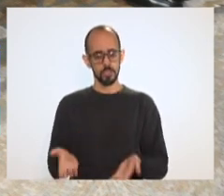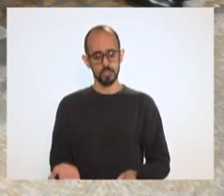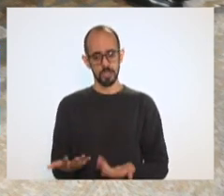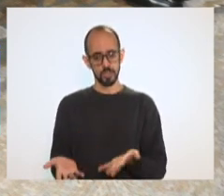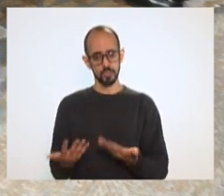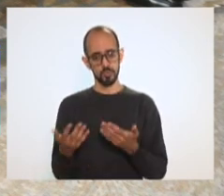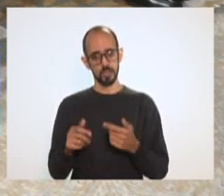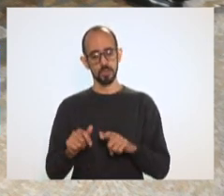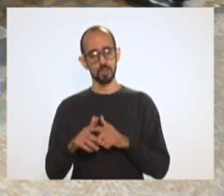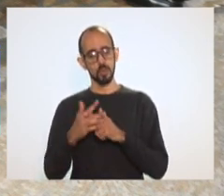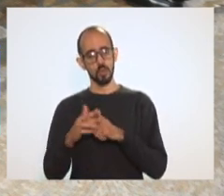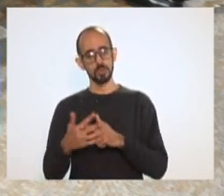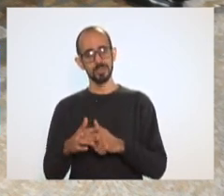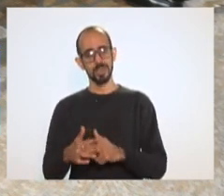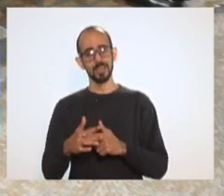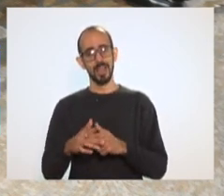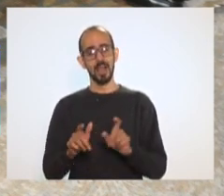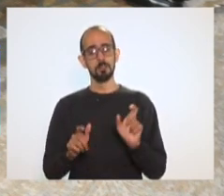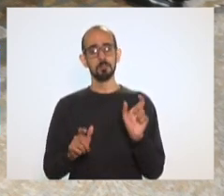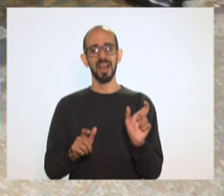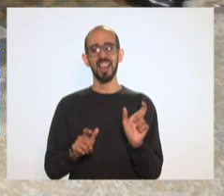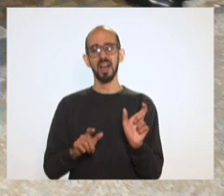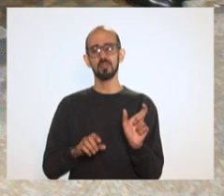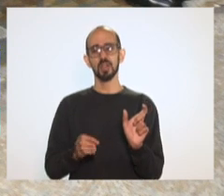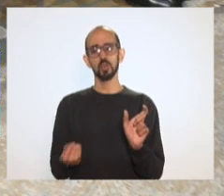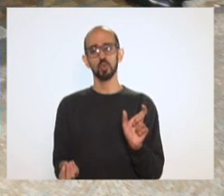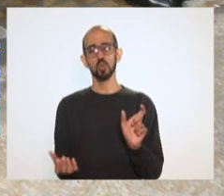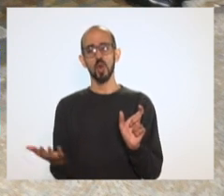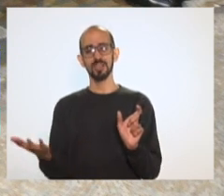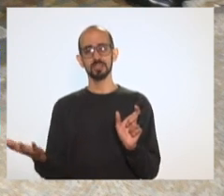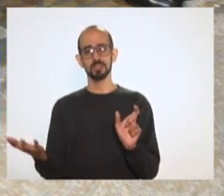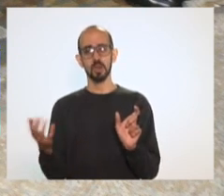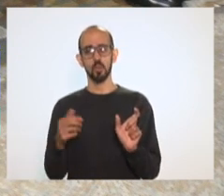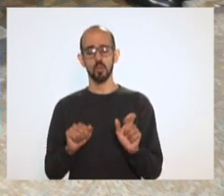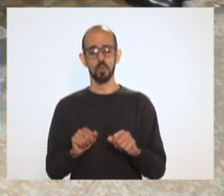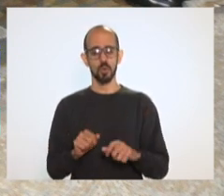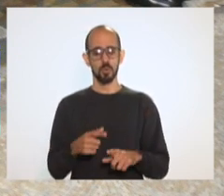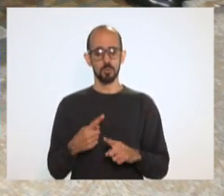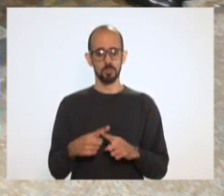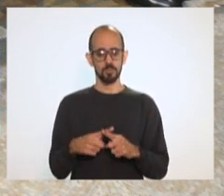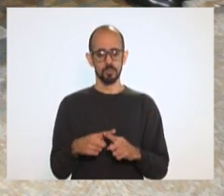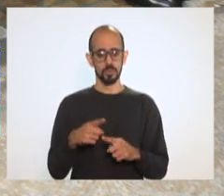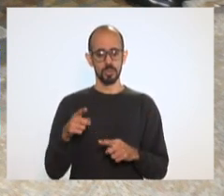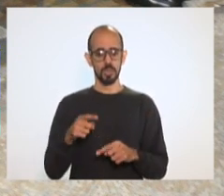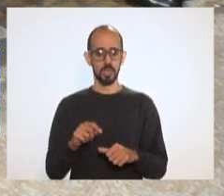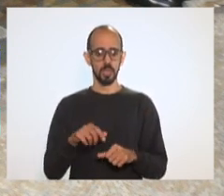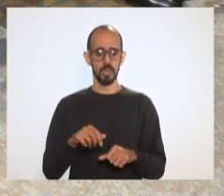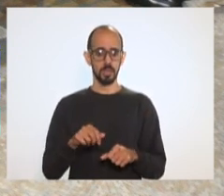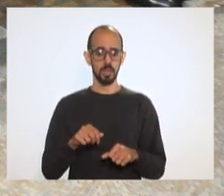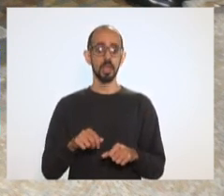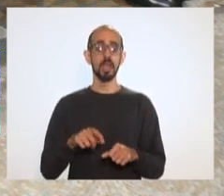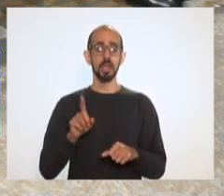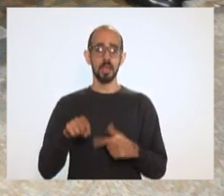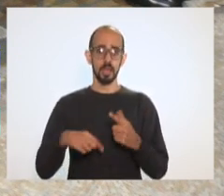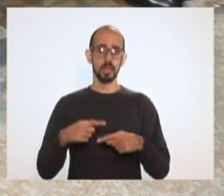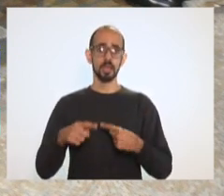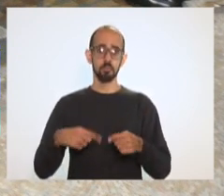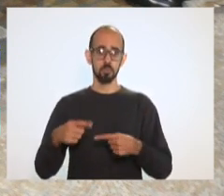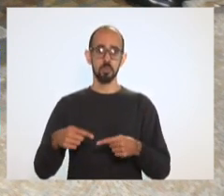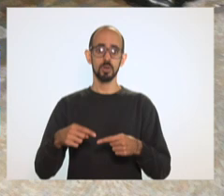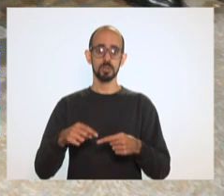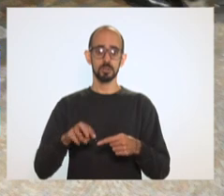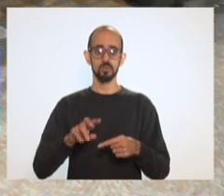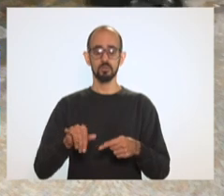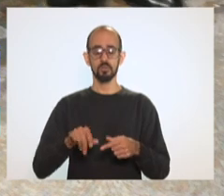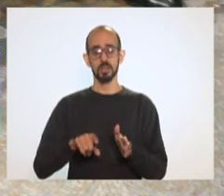corrigir essa deturpação que ao meu ver é um preciosismo por parte das empresas devedoras de ICMS que são potenciais doadoras